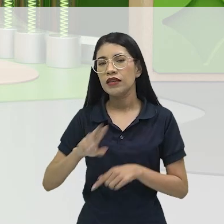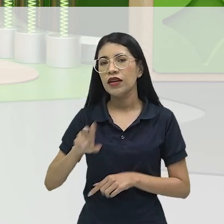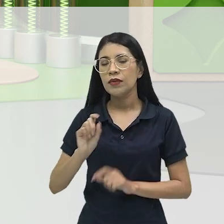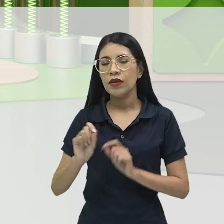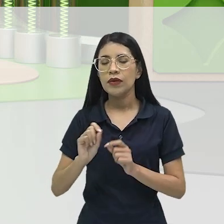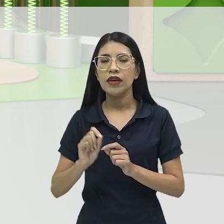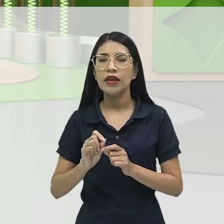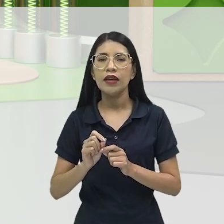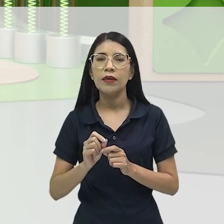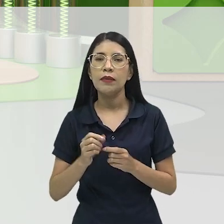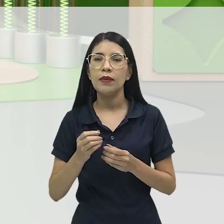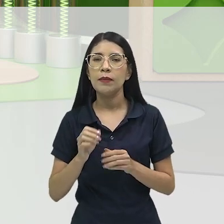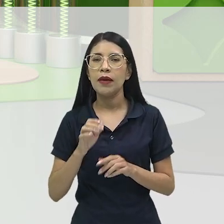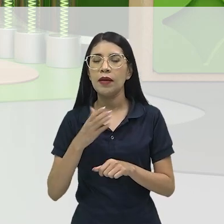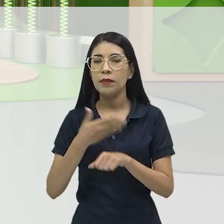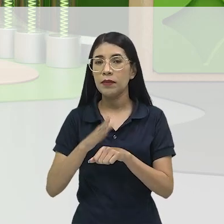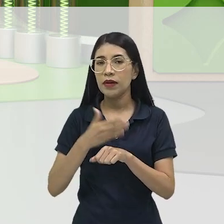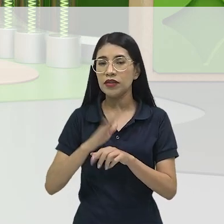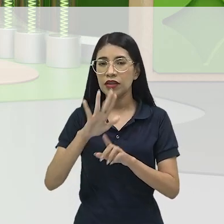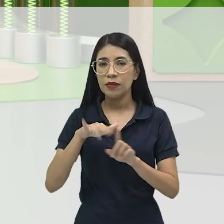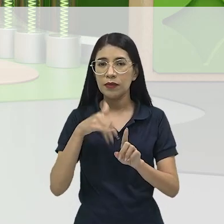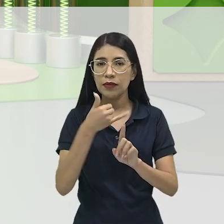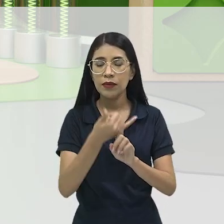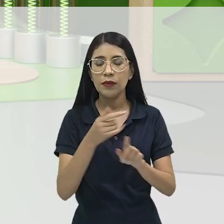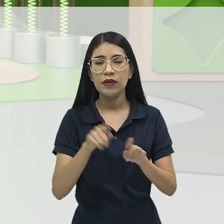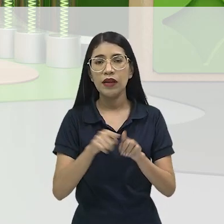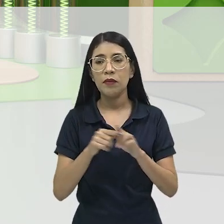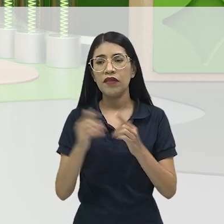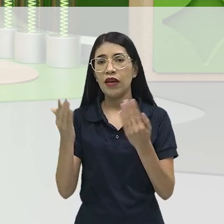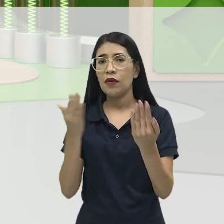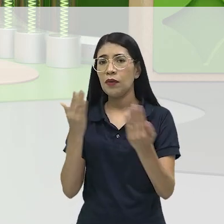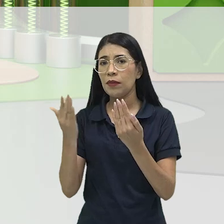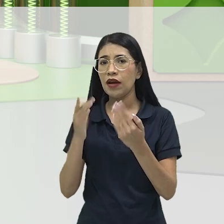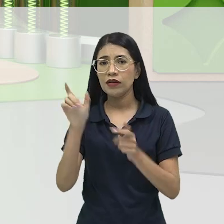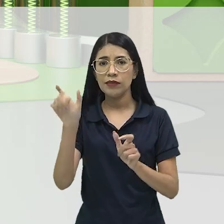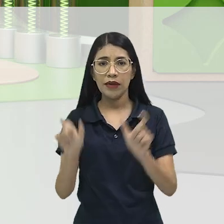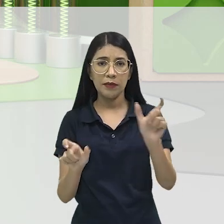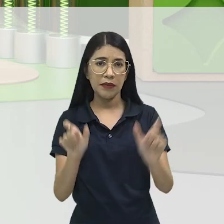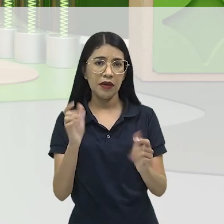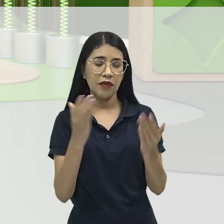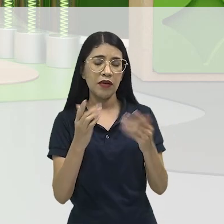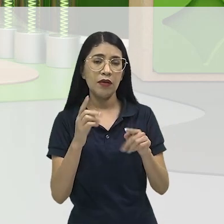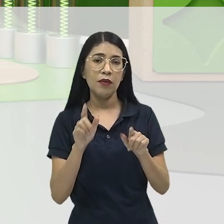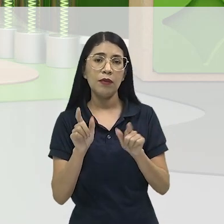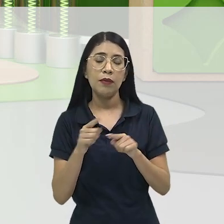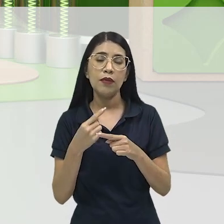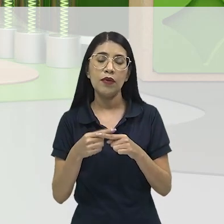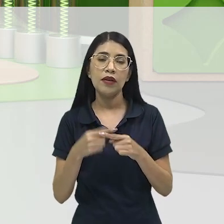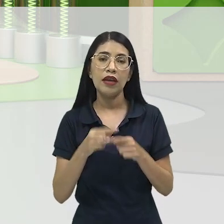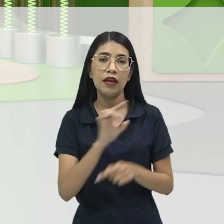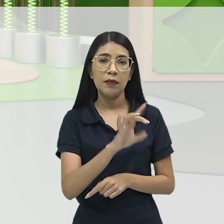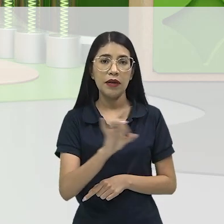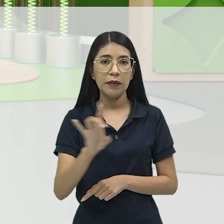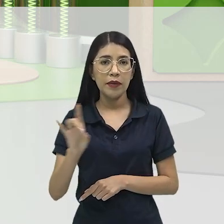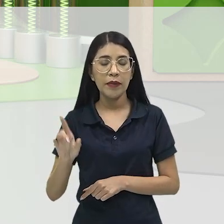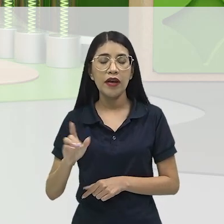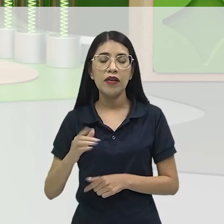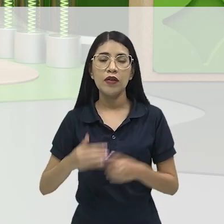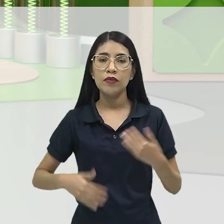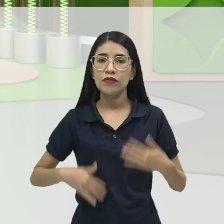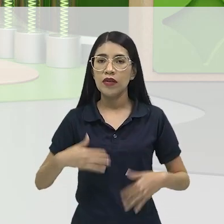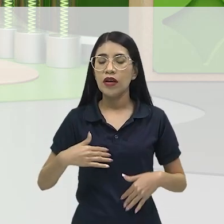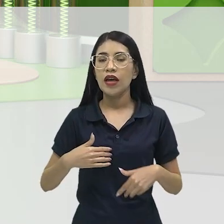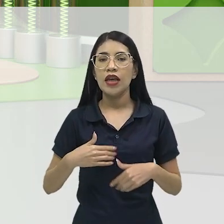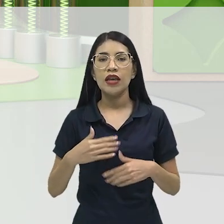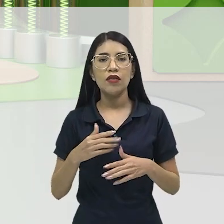gente, de bullying, não deve ser um motivo de comparações, porque cada organismo vai começar a trabalhar de um